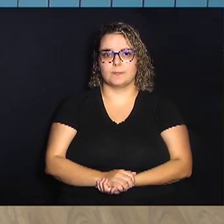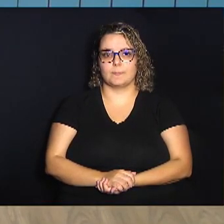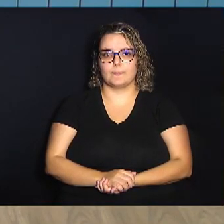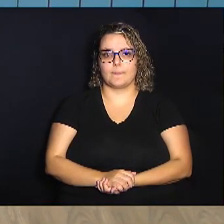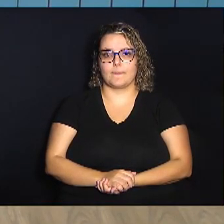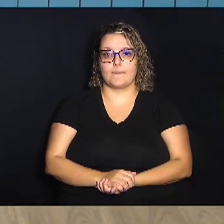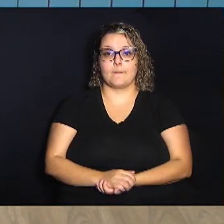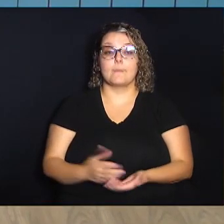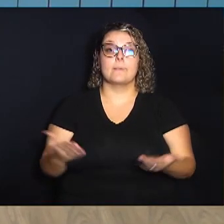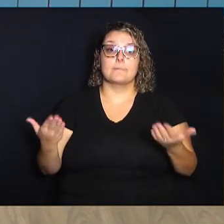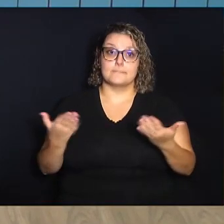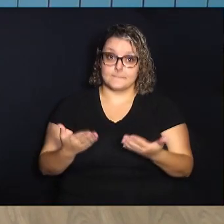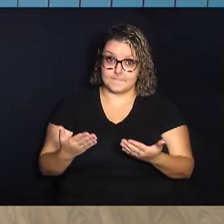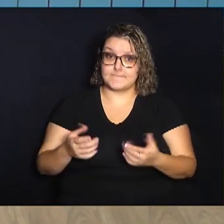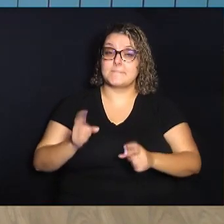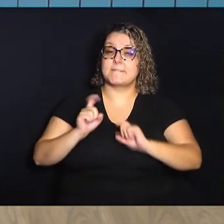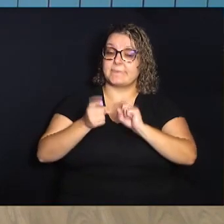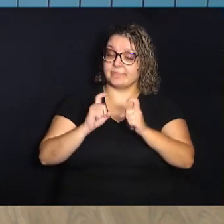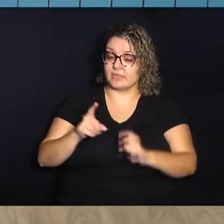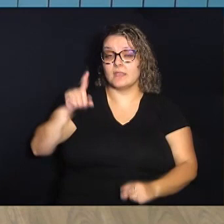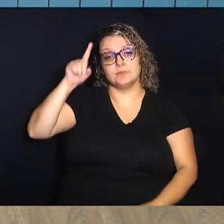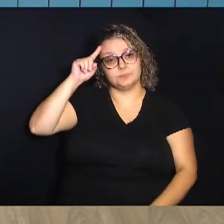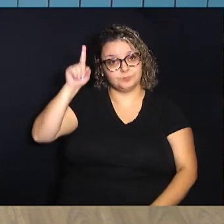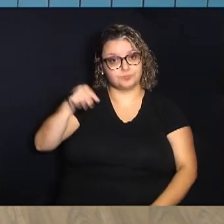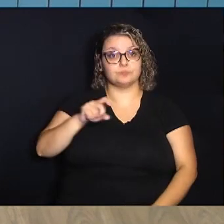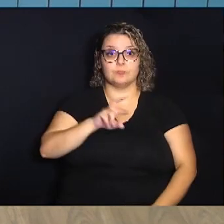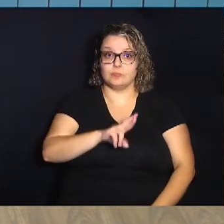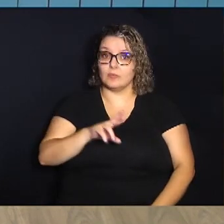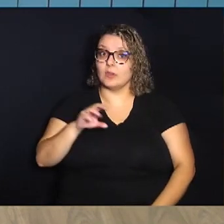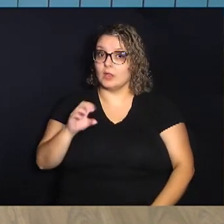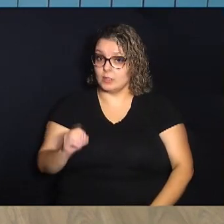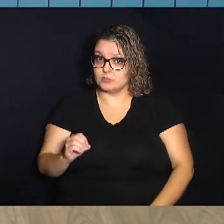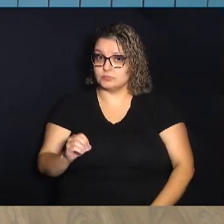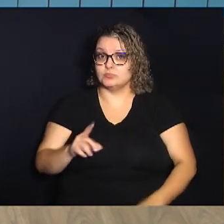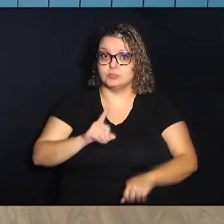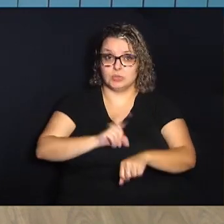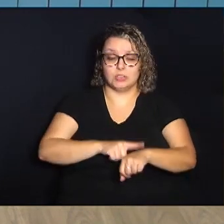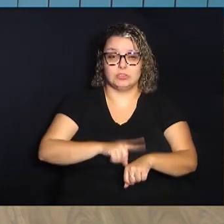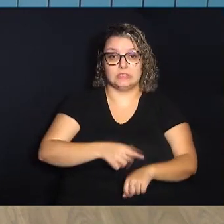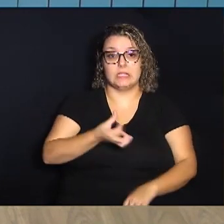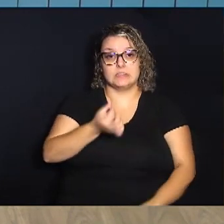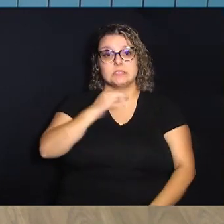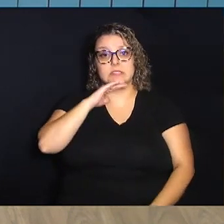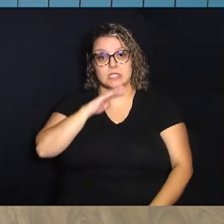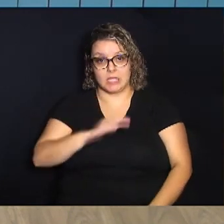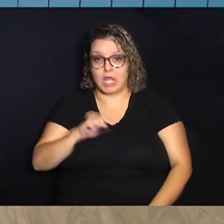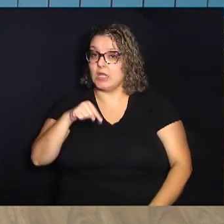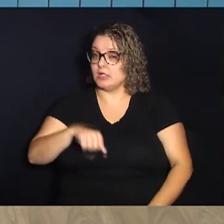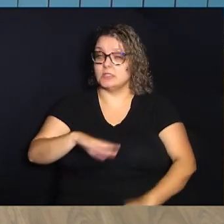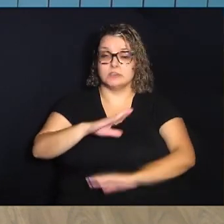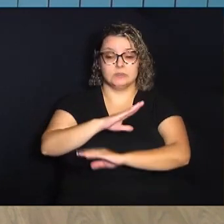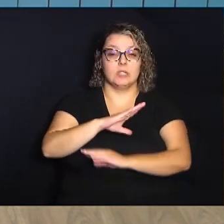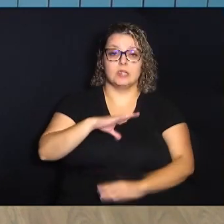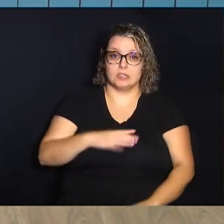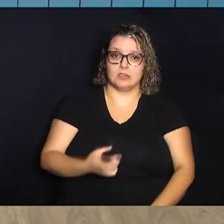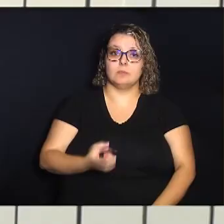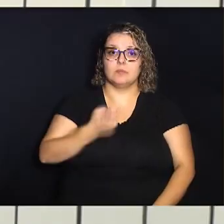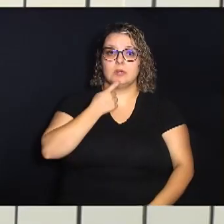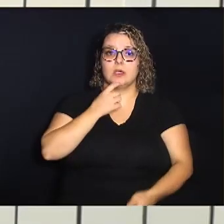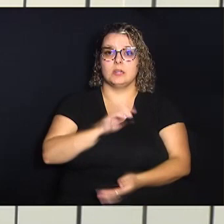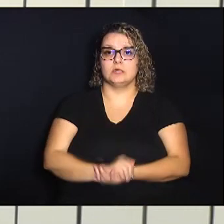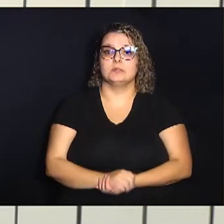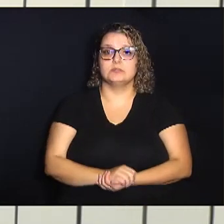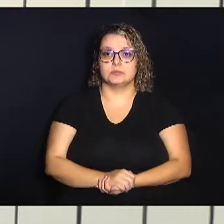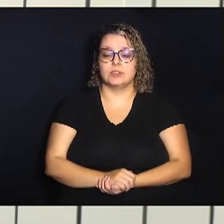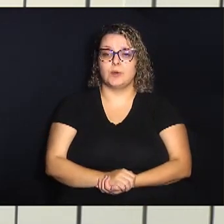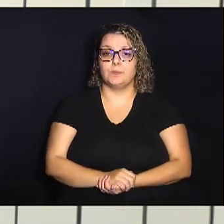E hoje é dia de reunião ordinária a partir das 6 horas da tarde aqui na Câmara Municipal de